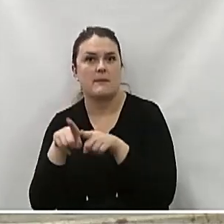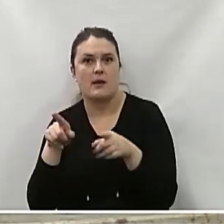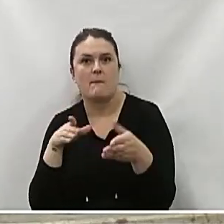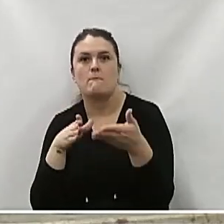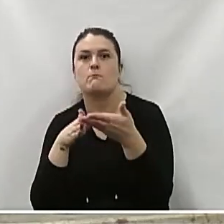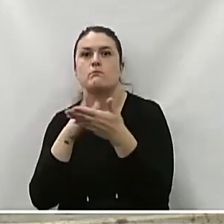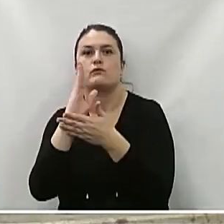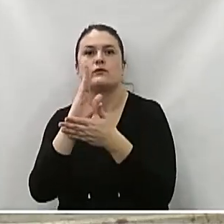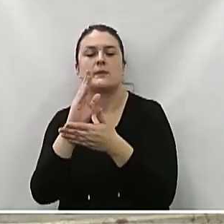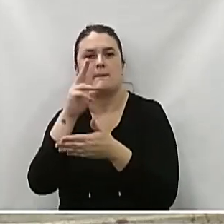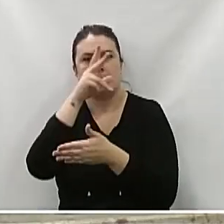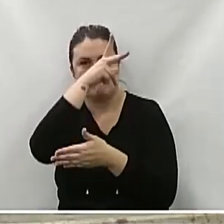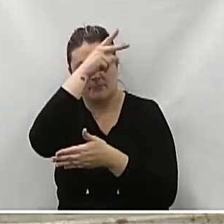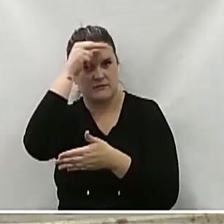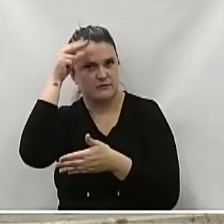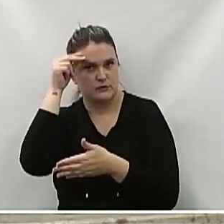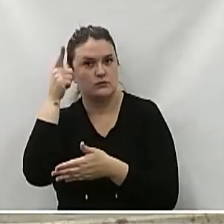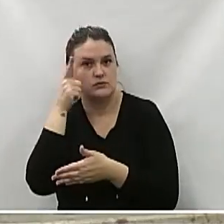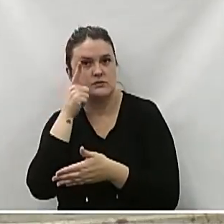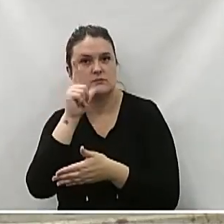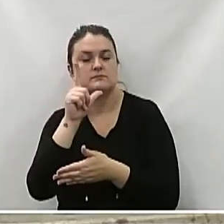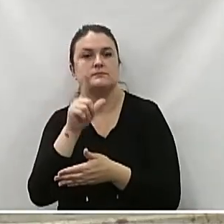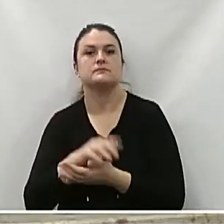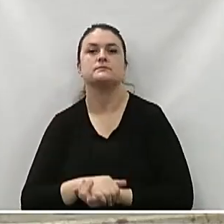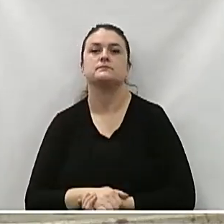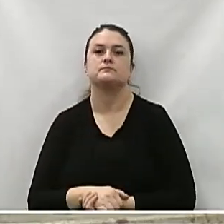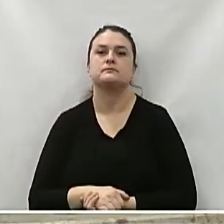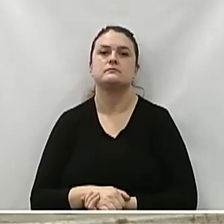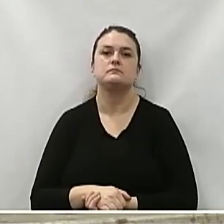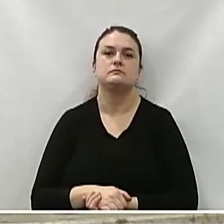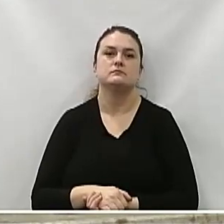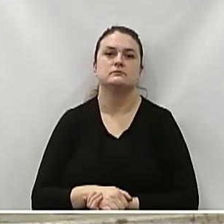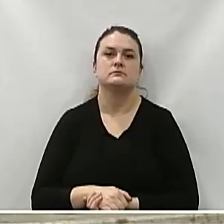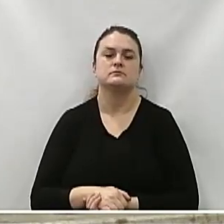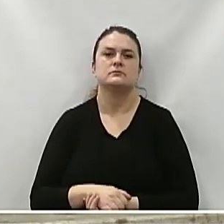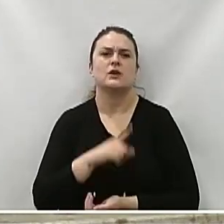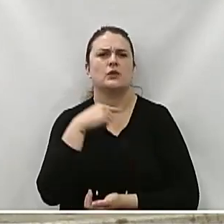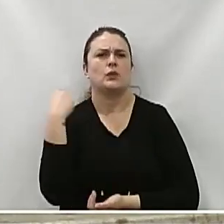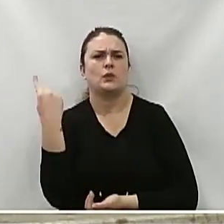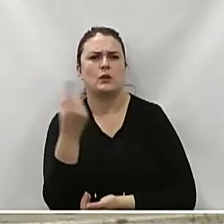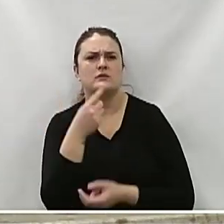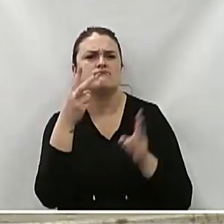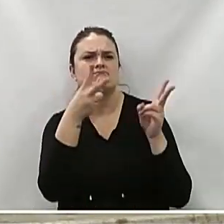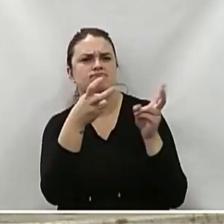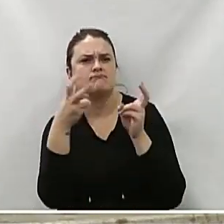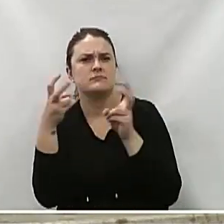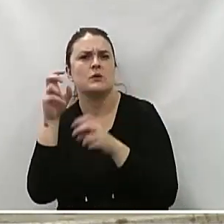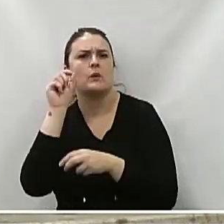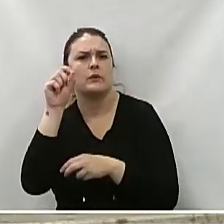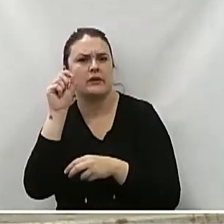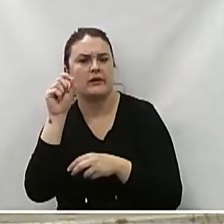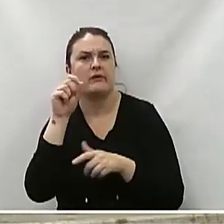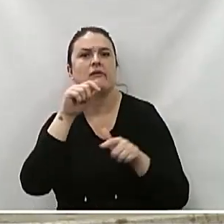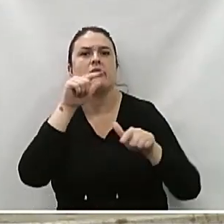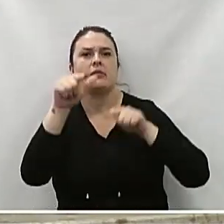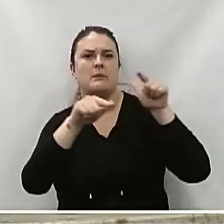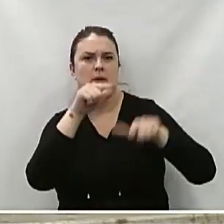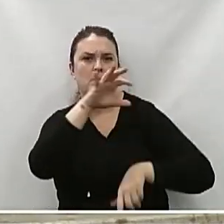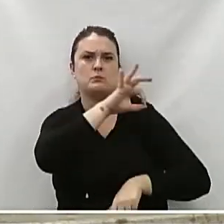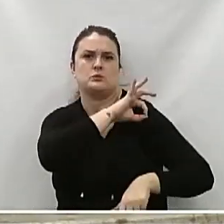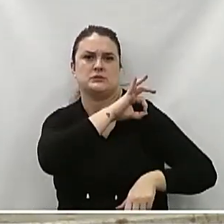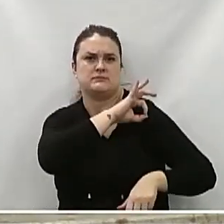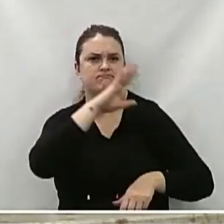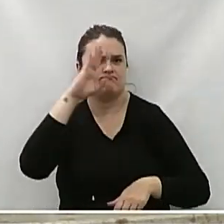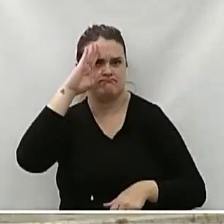sancionado pelo prefeito possa se tornar realidade que a gente tem visto aí o trabalho da nossa Polícia Militar